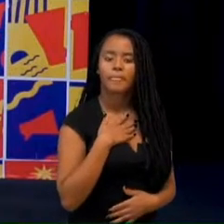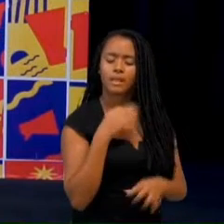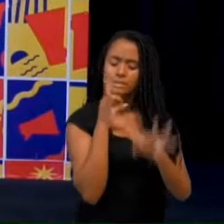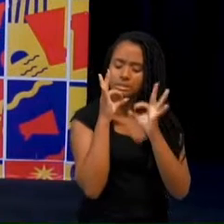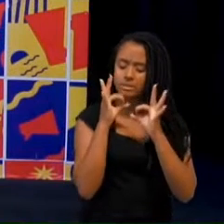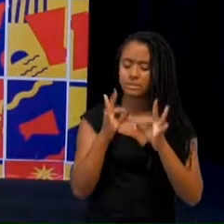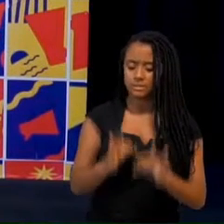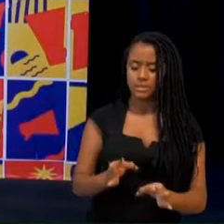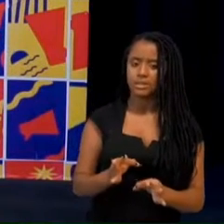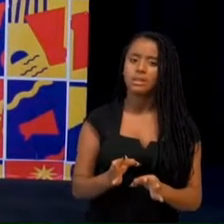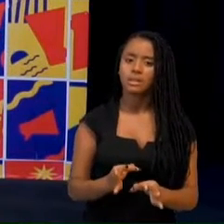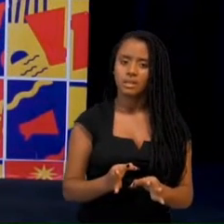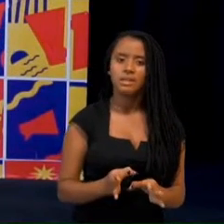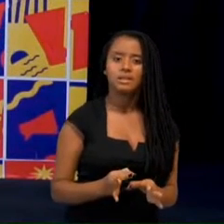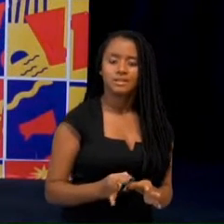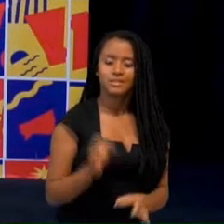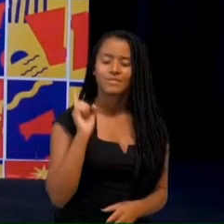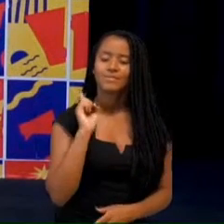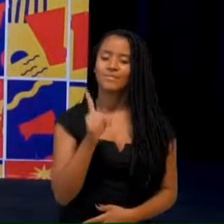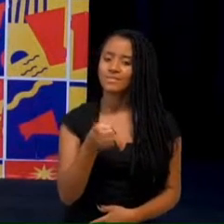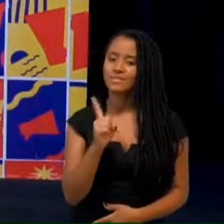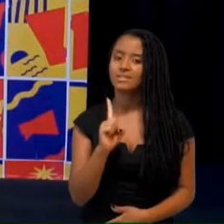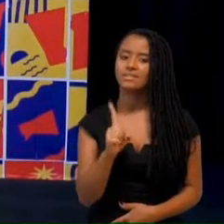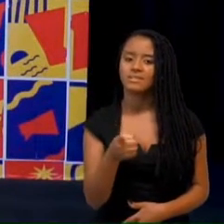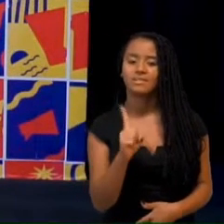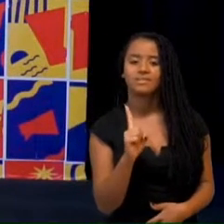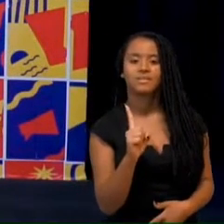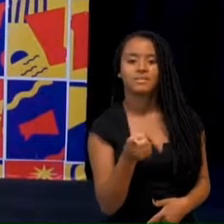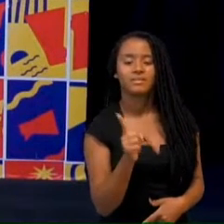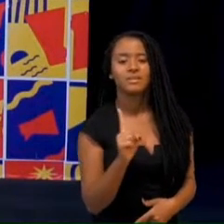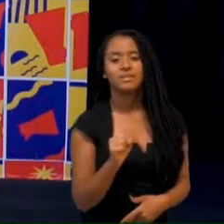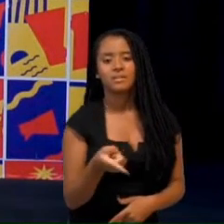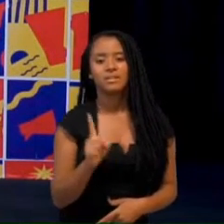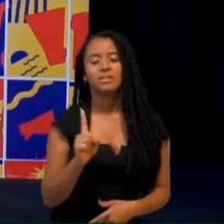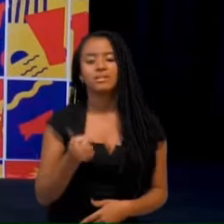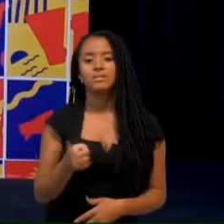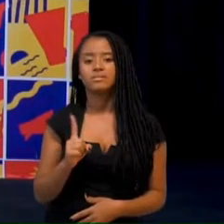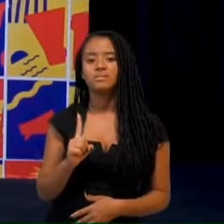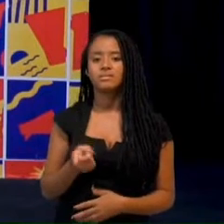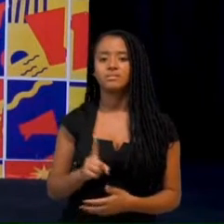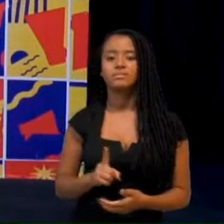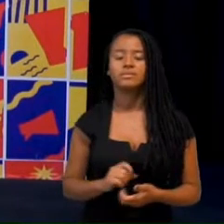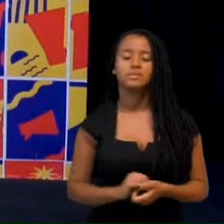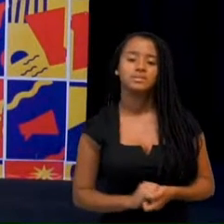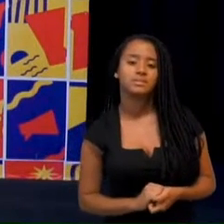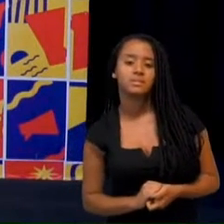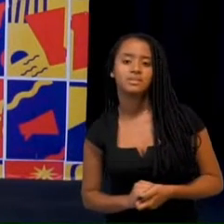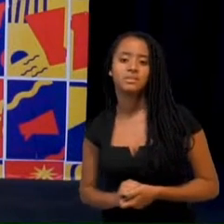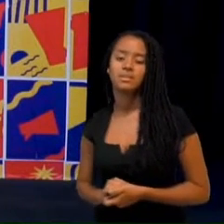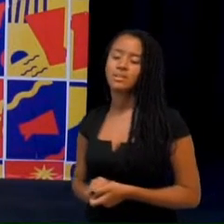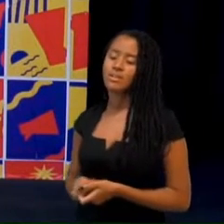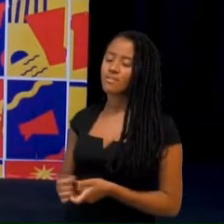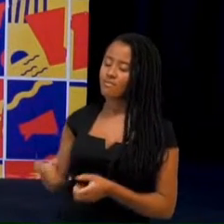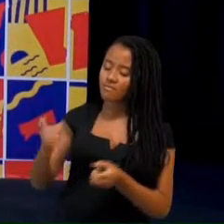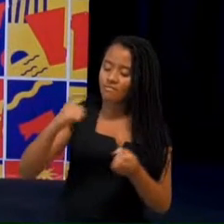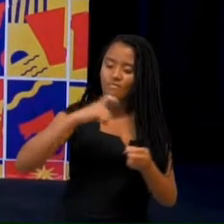é certeza você vai você vai